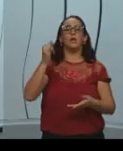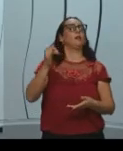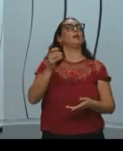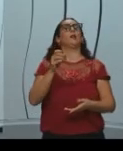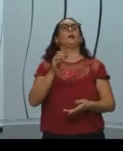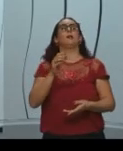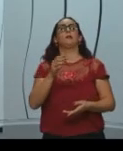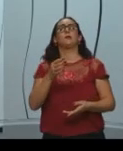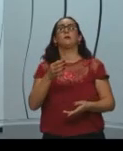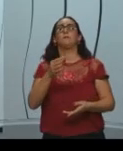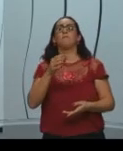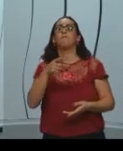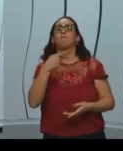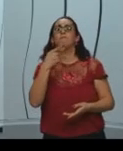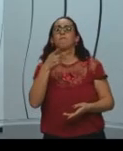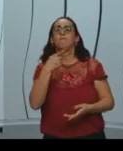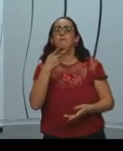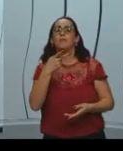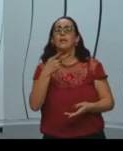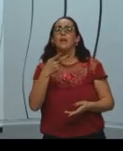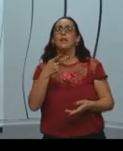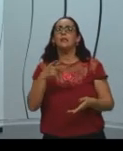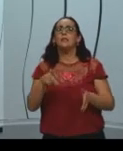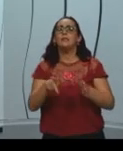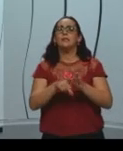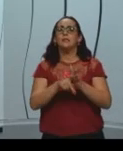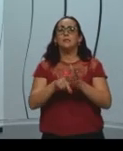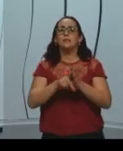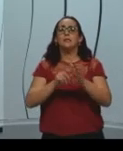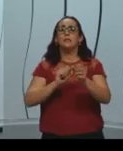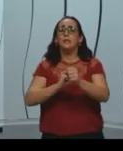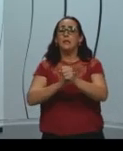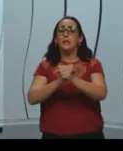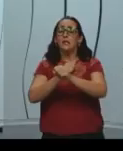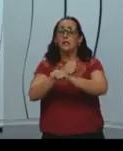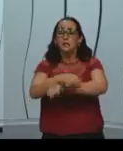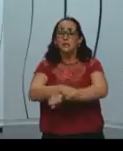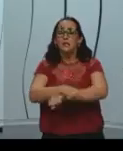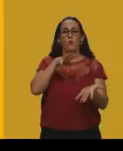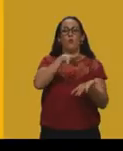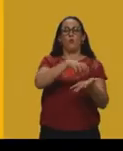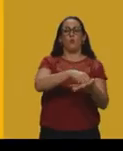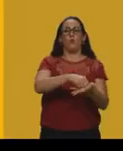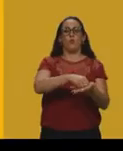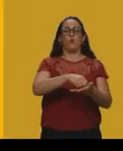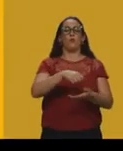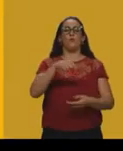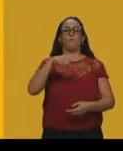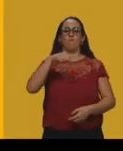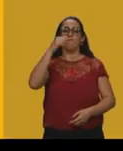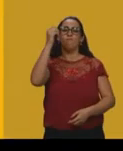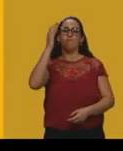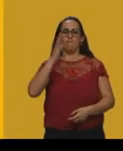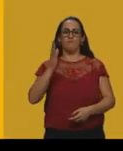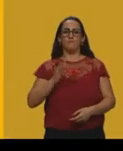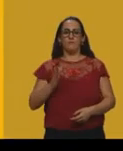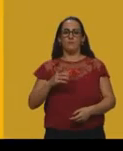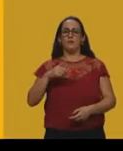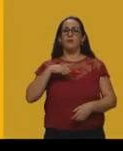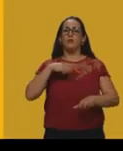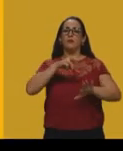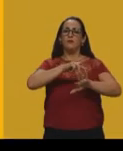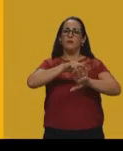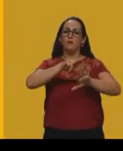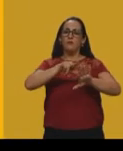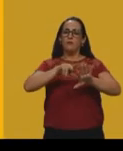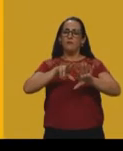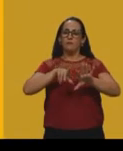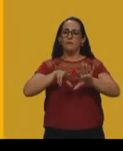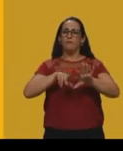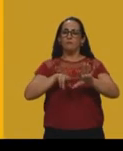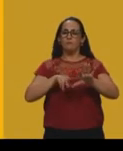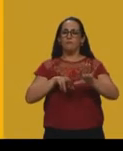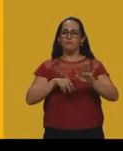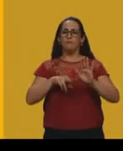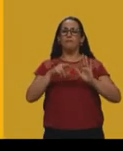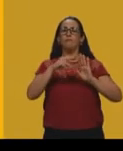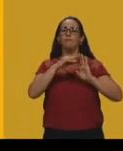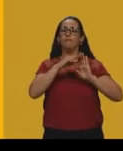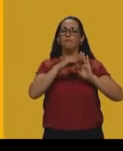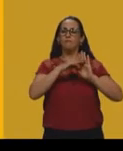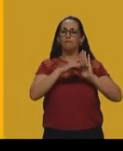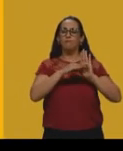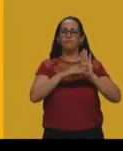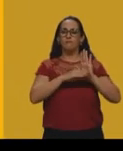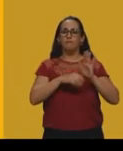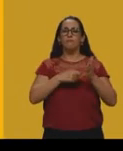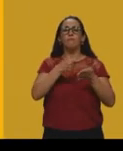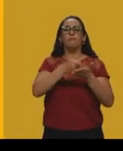forte a resistência dos negros, né, na nossa história, assim como continua sendo. Olha, várias formas de resistência foram desenvolvidas por eles,